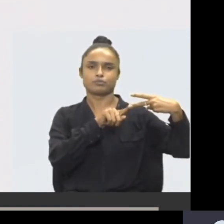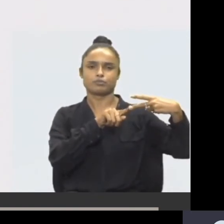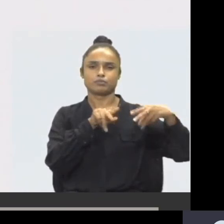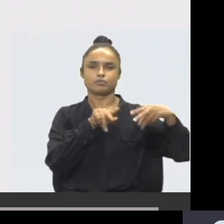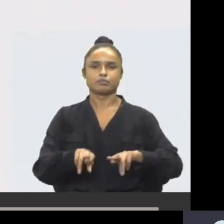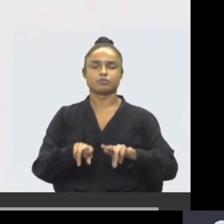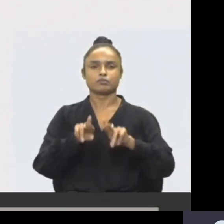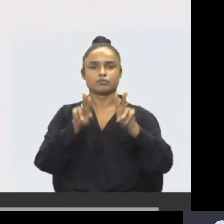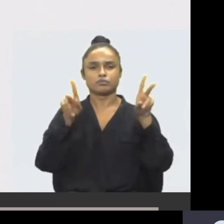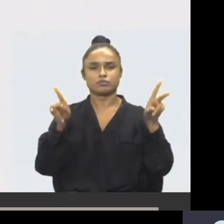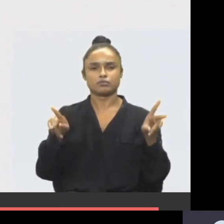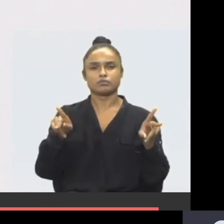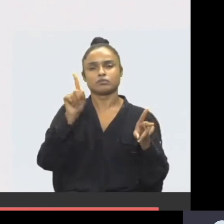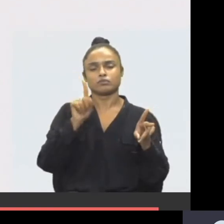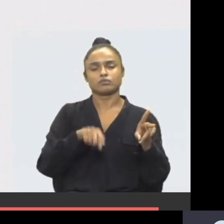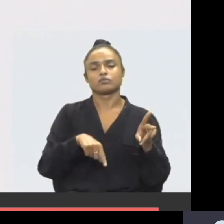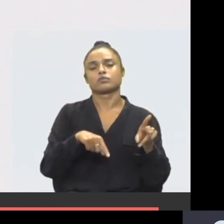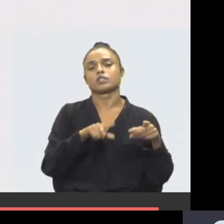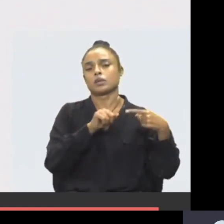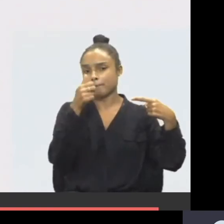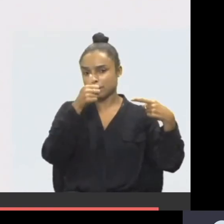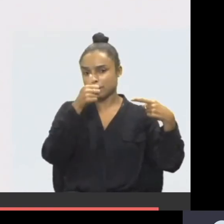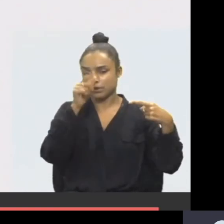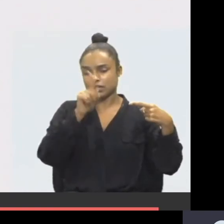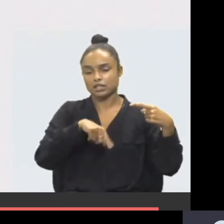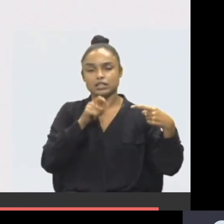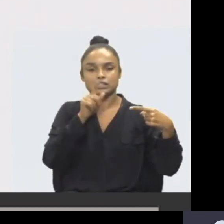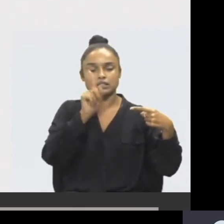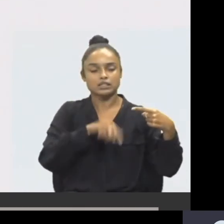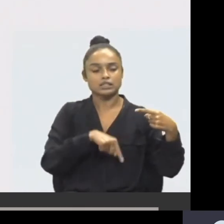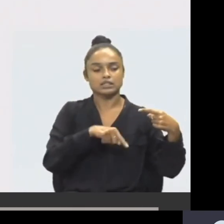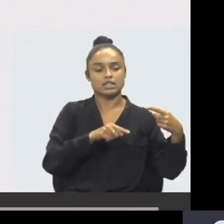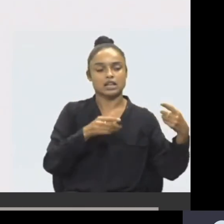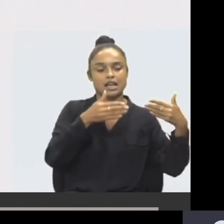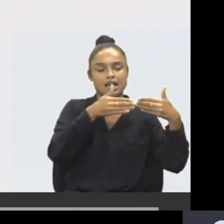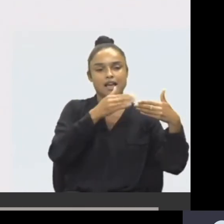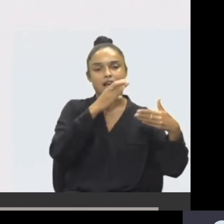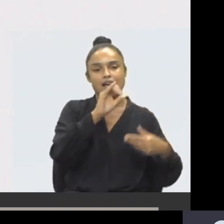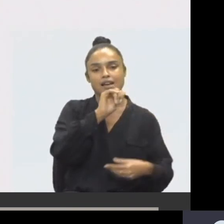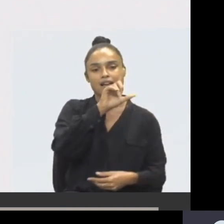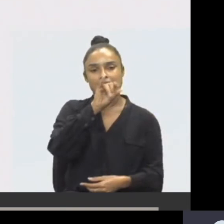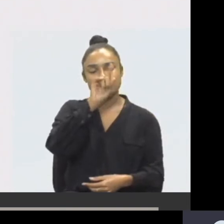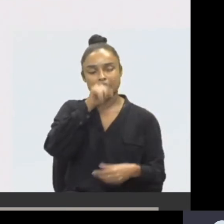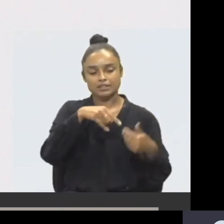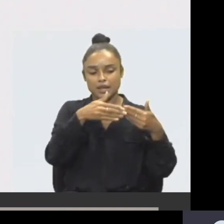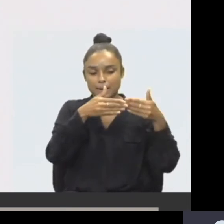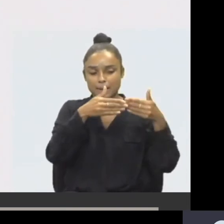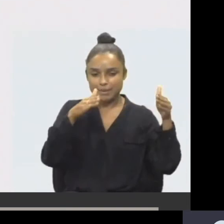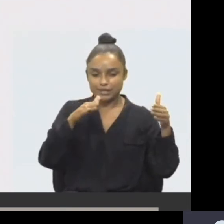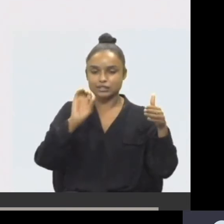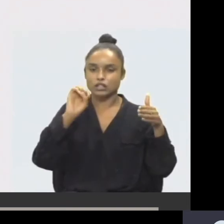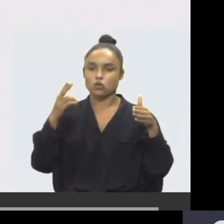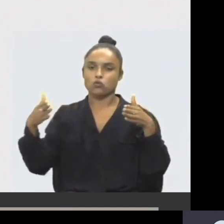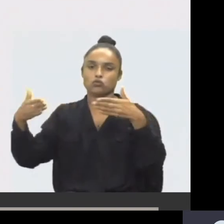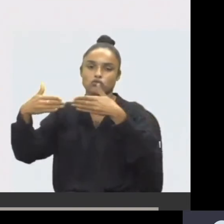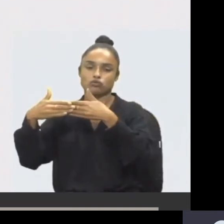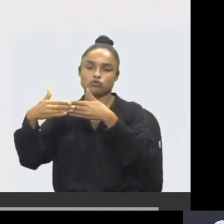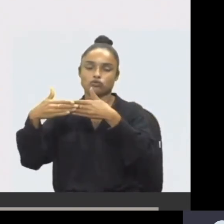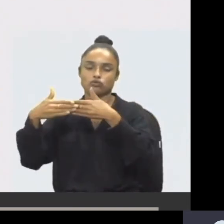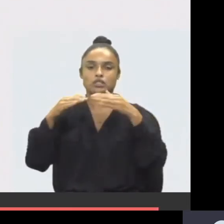entre compostos que são de cadeia aberta e compostos de cadeia fechada. O teste do bisulfito ele vai dar positivo se o aldeído e a